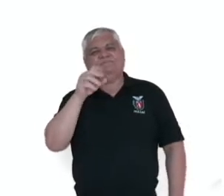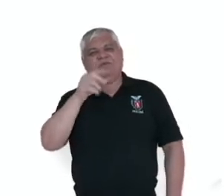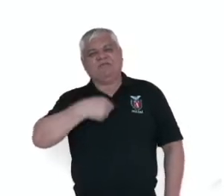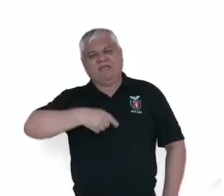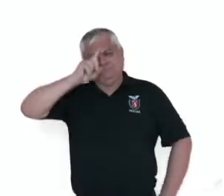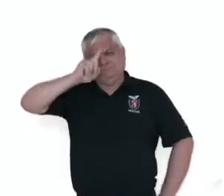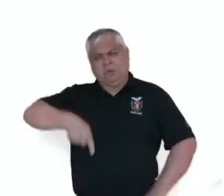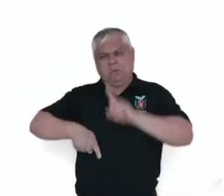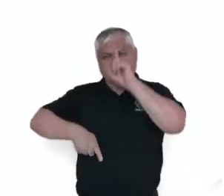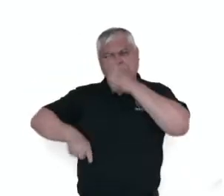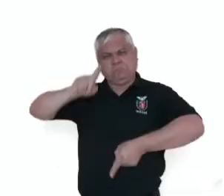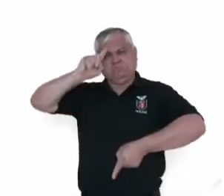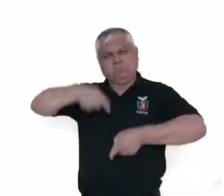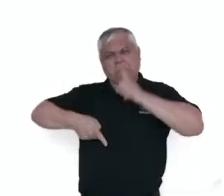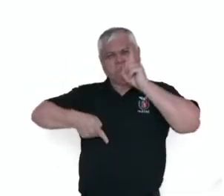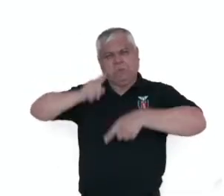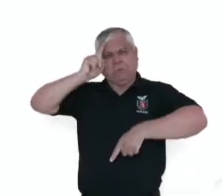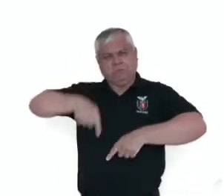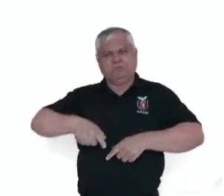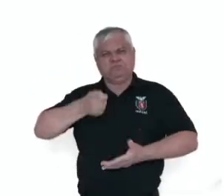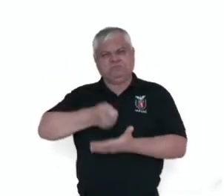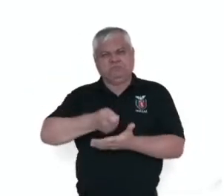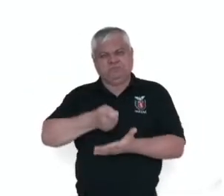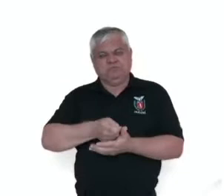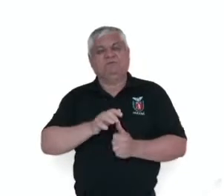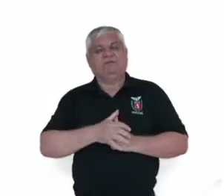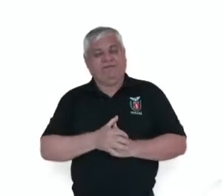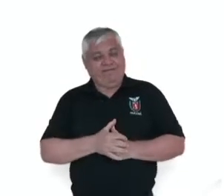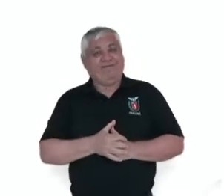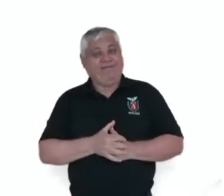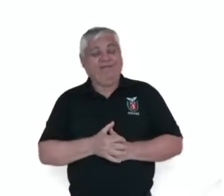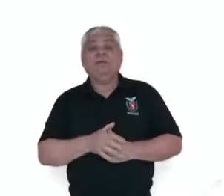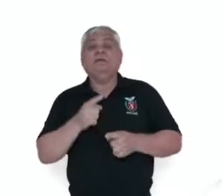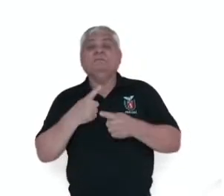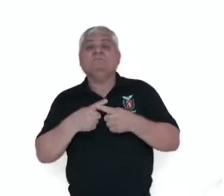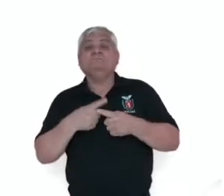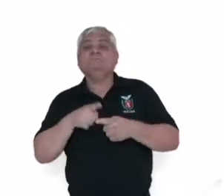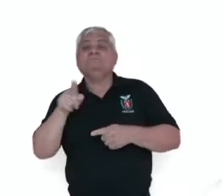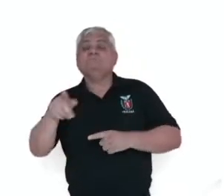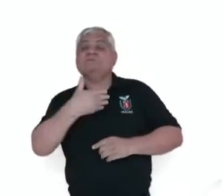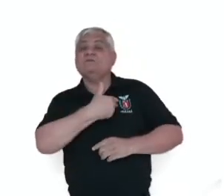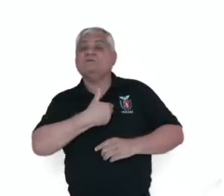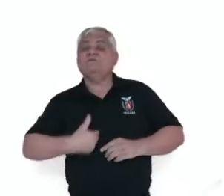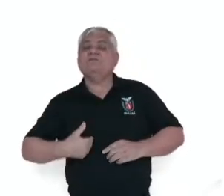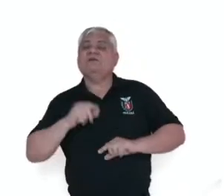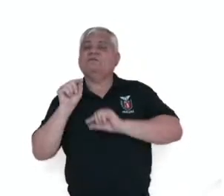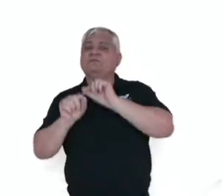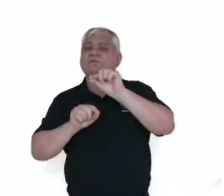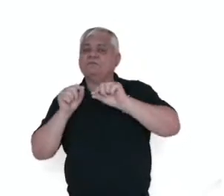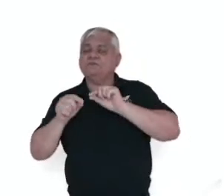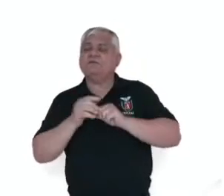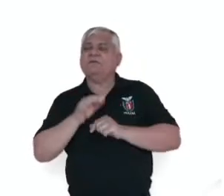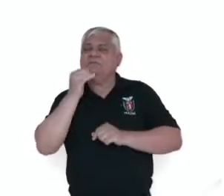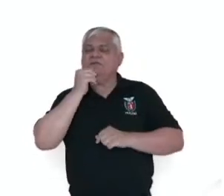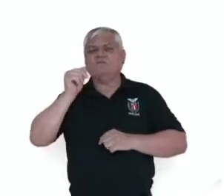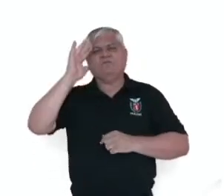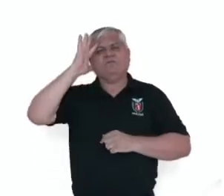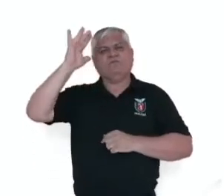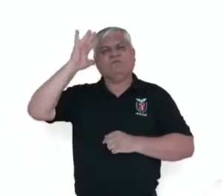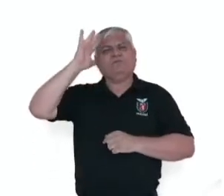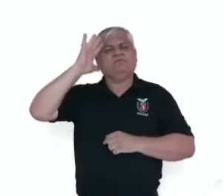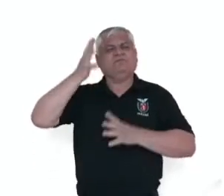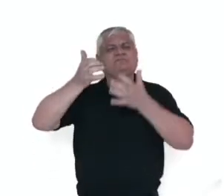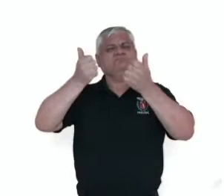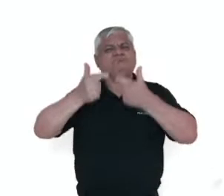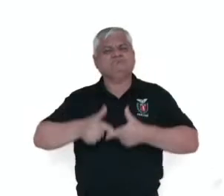déspota, evidentemente, ao governante tirano. Isto, pois, é ele, na concepção do filósofo, que